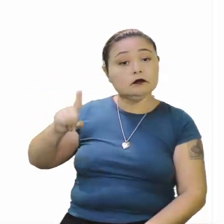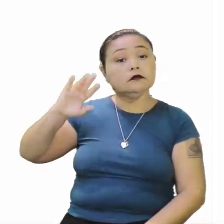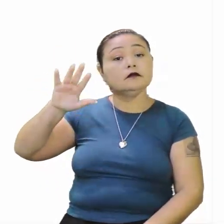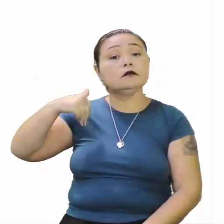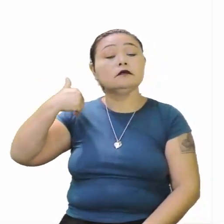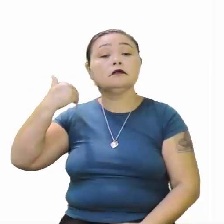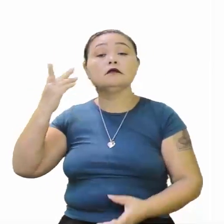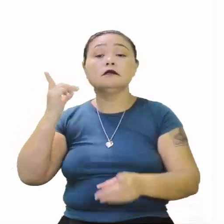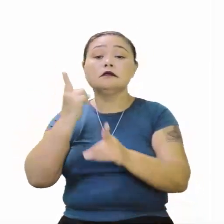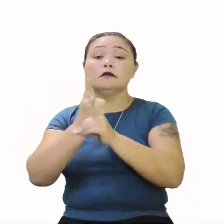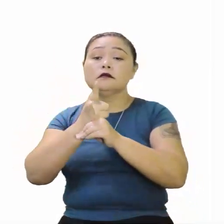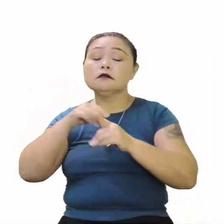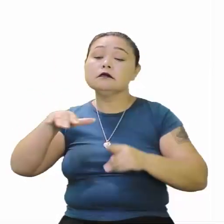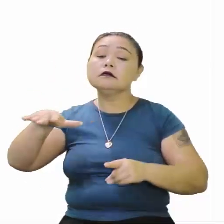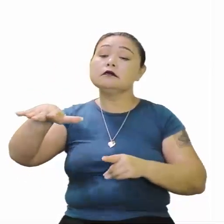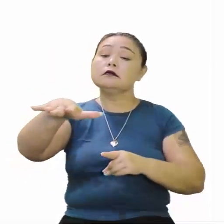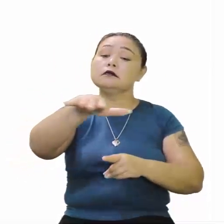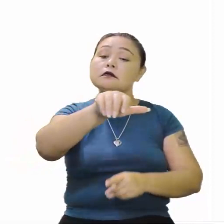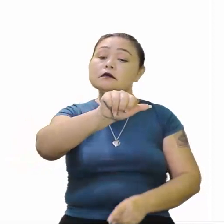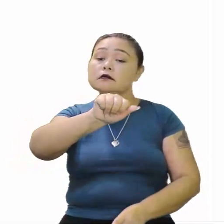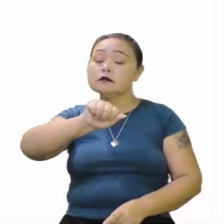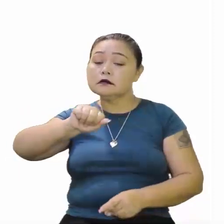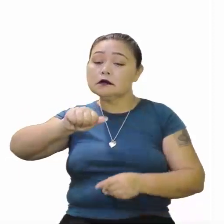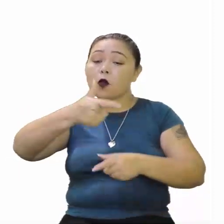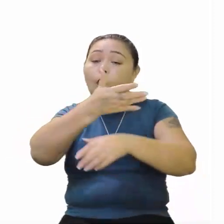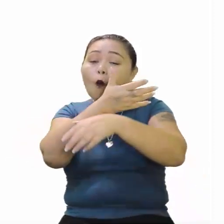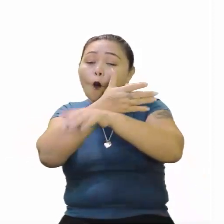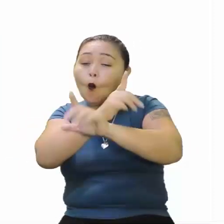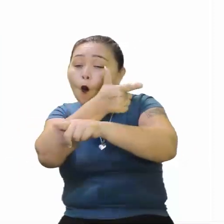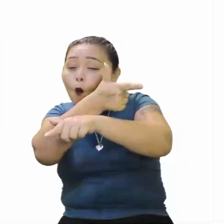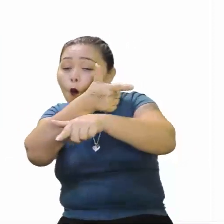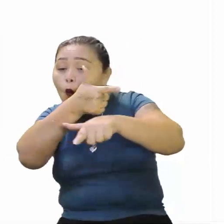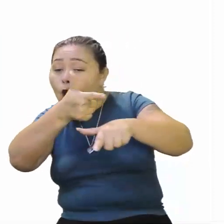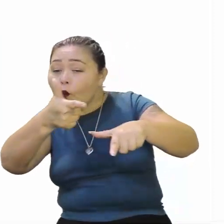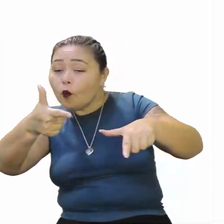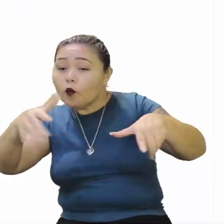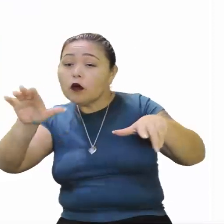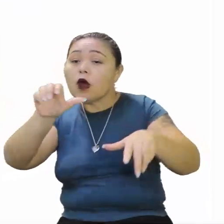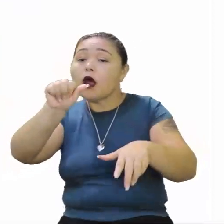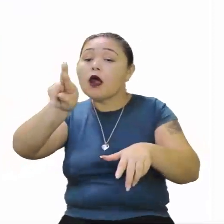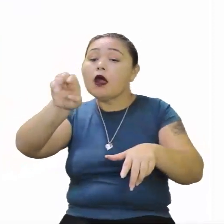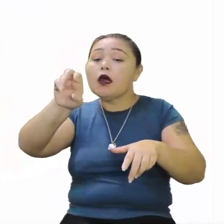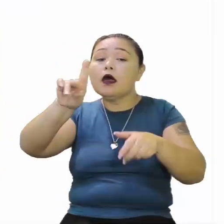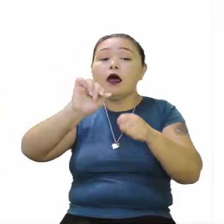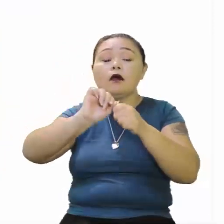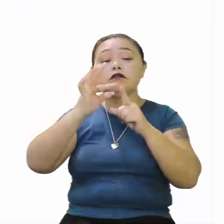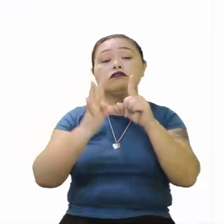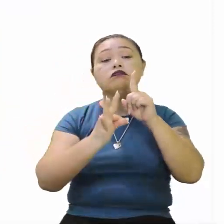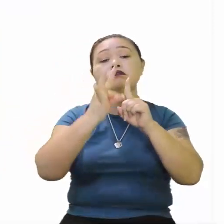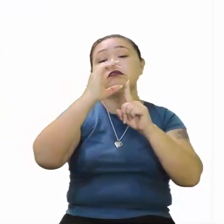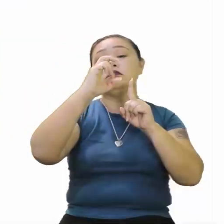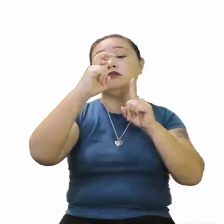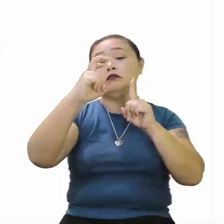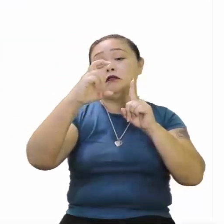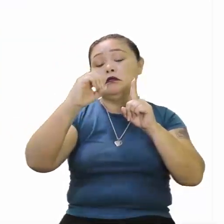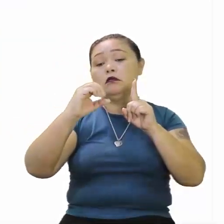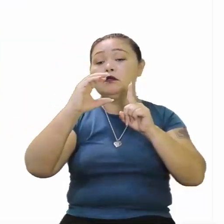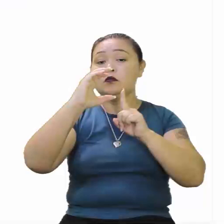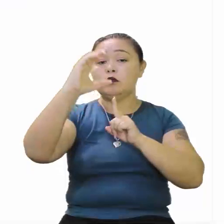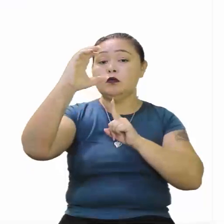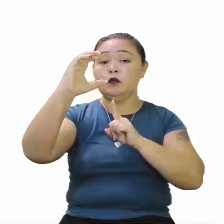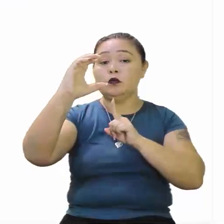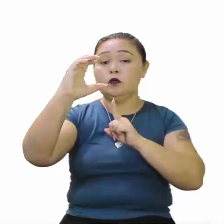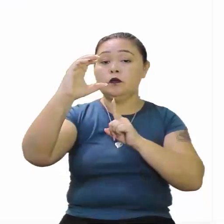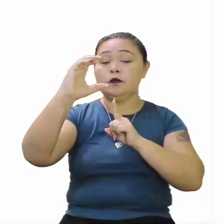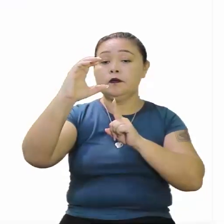se encontram no deserto da Arábia, a uma temperatura de 50 graus. Então,